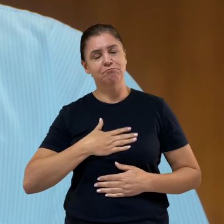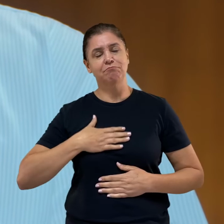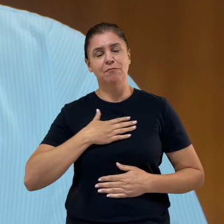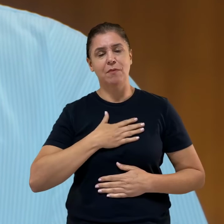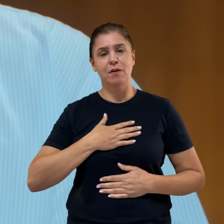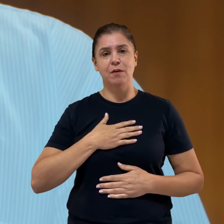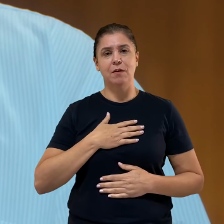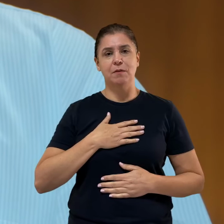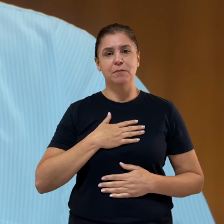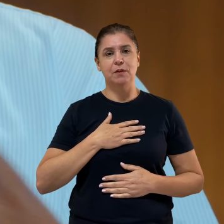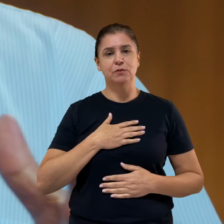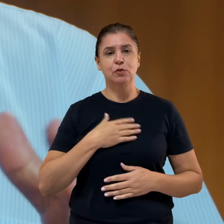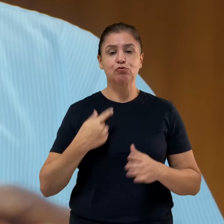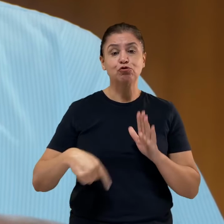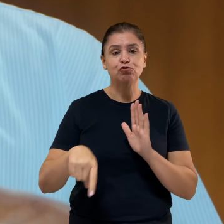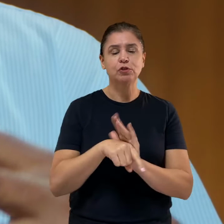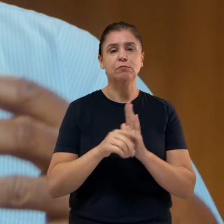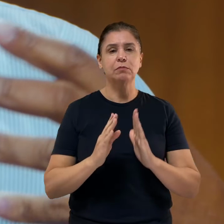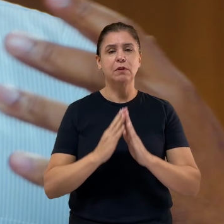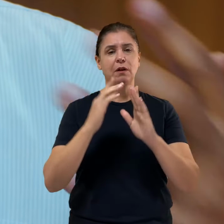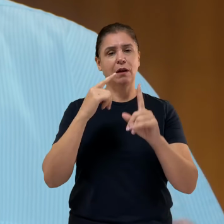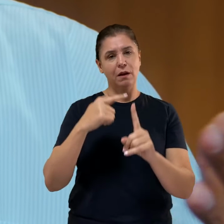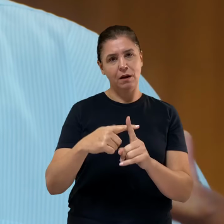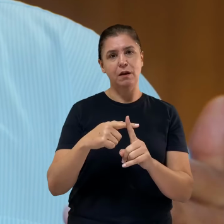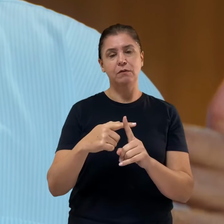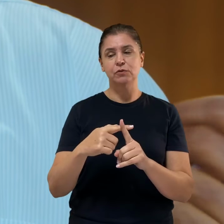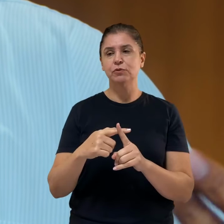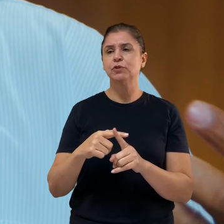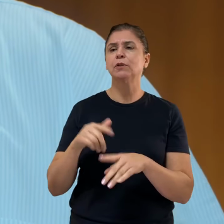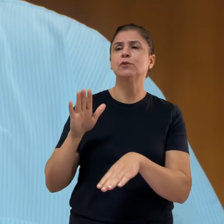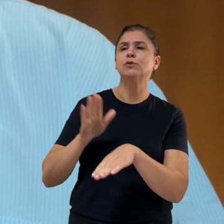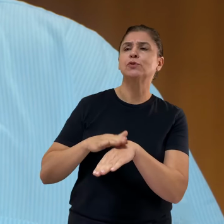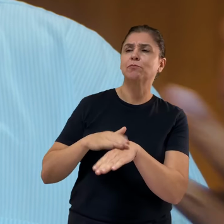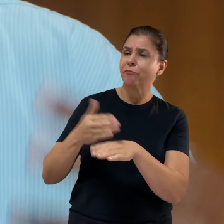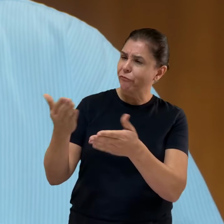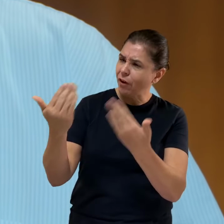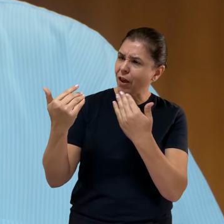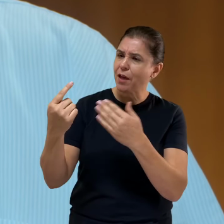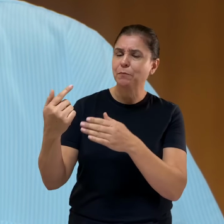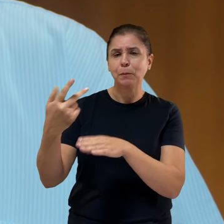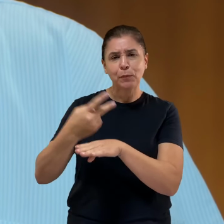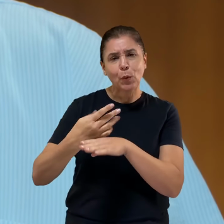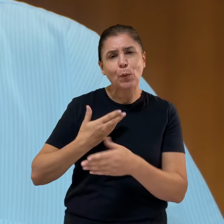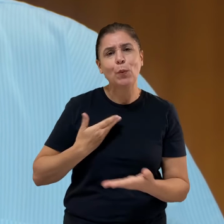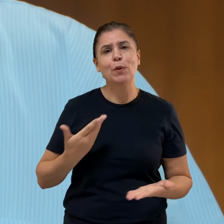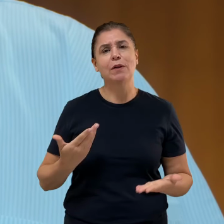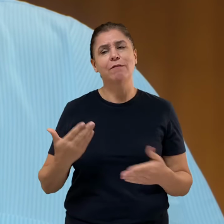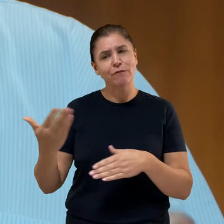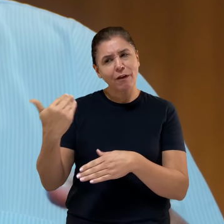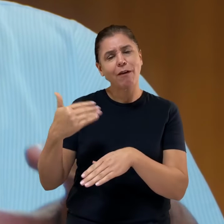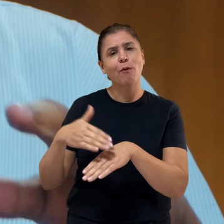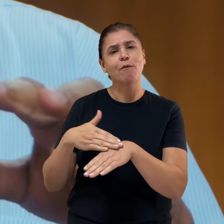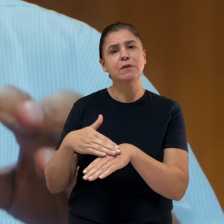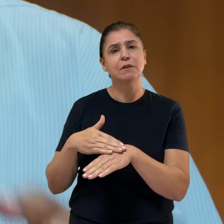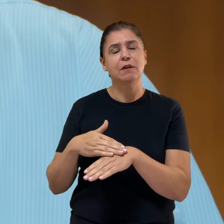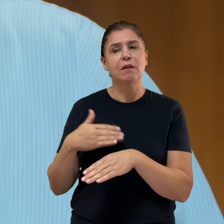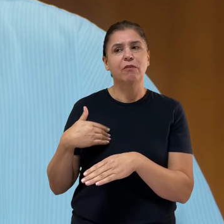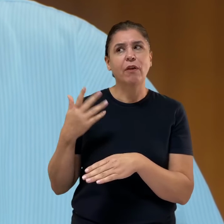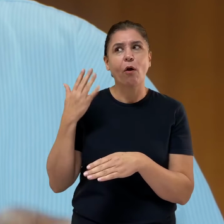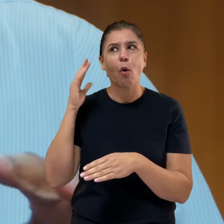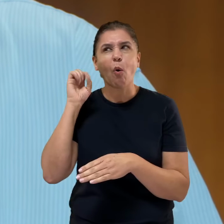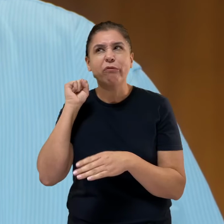também, eu chego na paróquia, eu já digo para as pessoas, me procurem. Por não